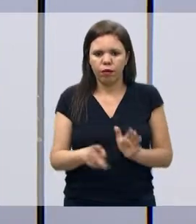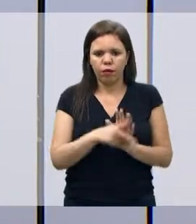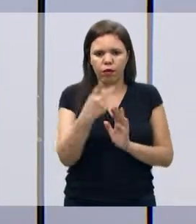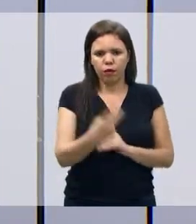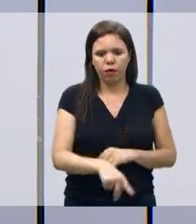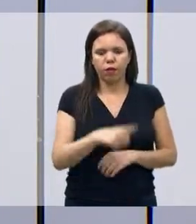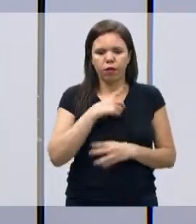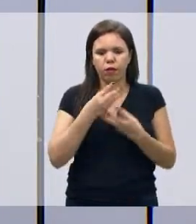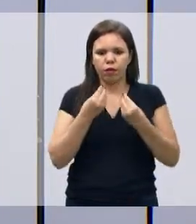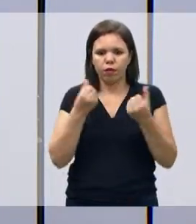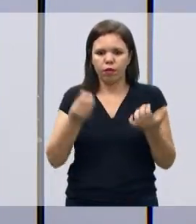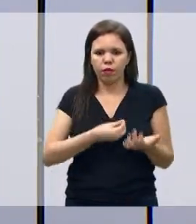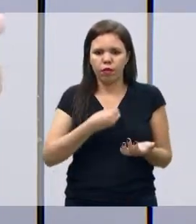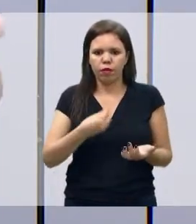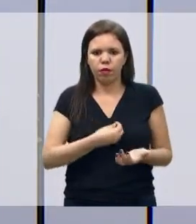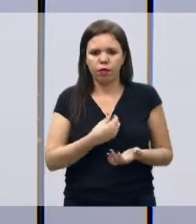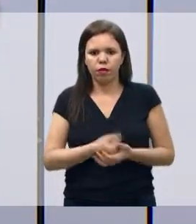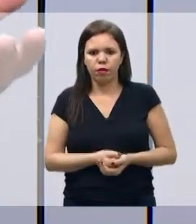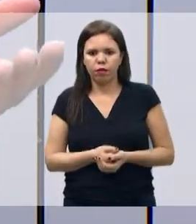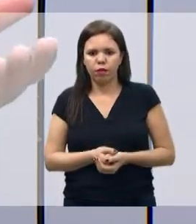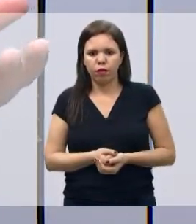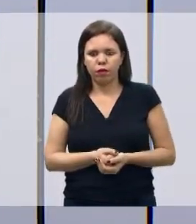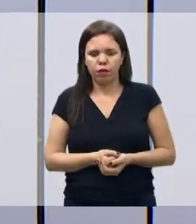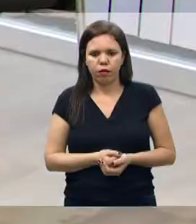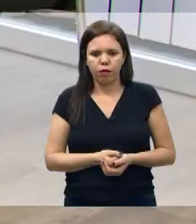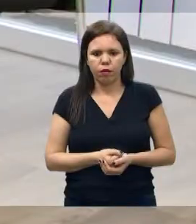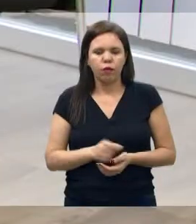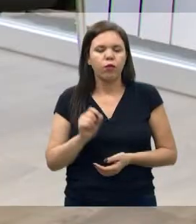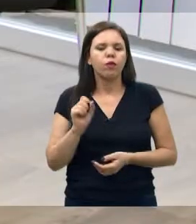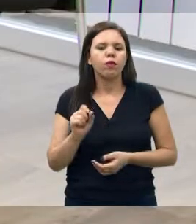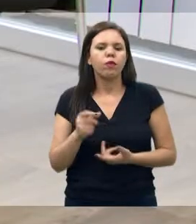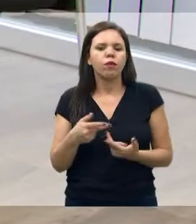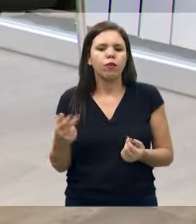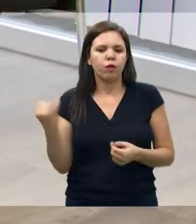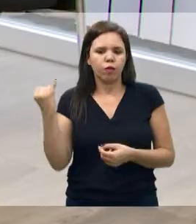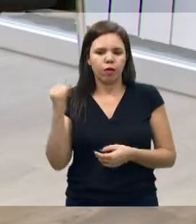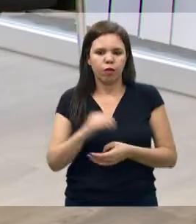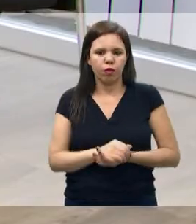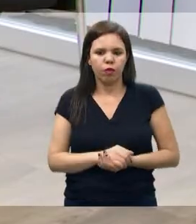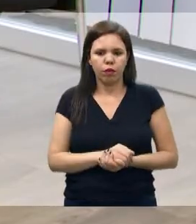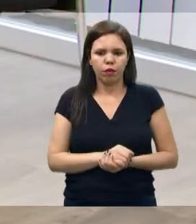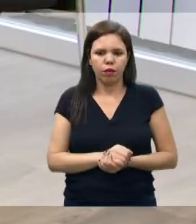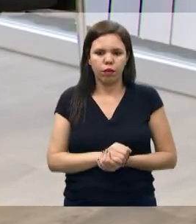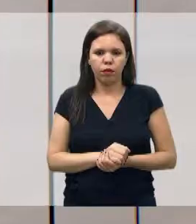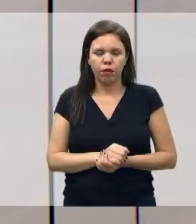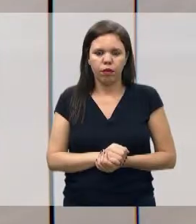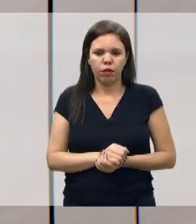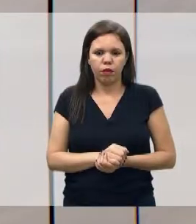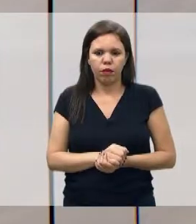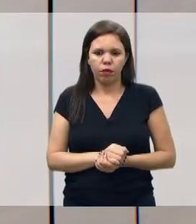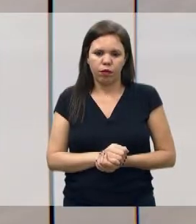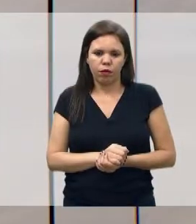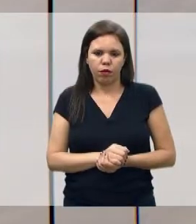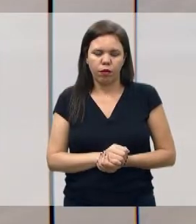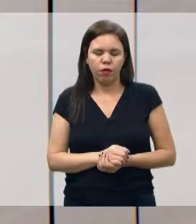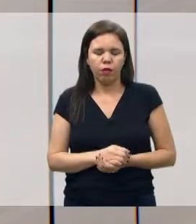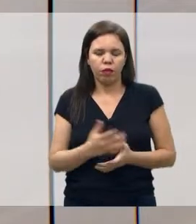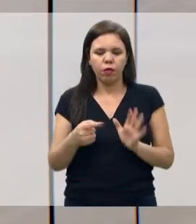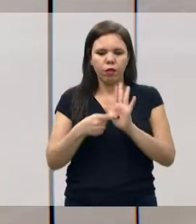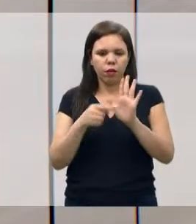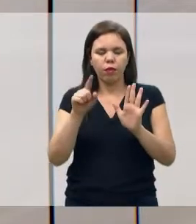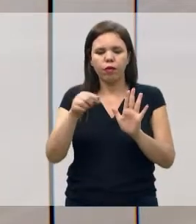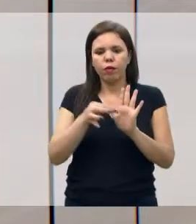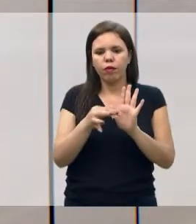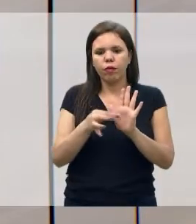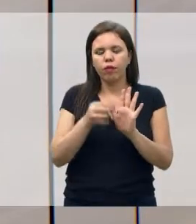mais a qualidade de vida. Poxa, gente. Agora, uma questão importante que eu até gostaria de colocar aqui é quando a